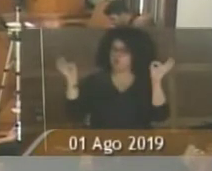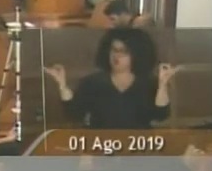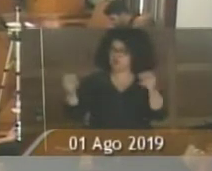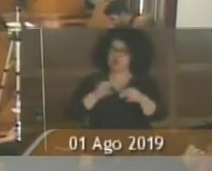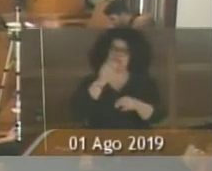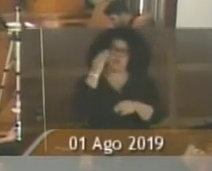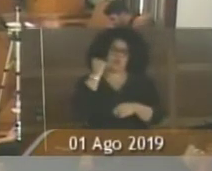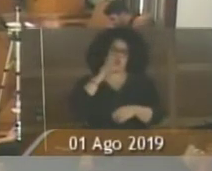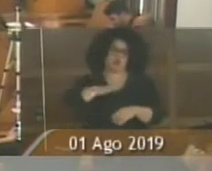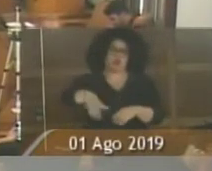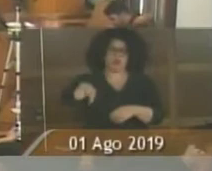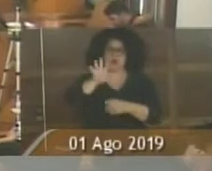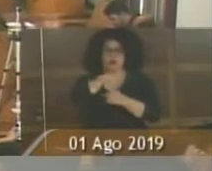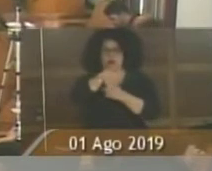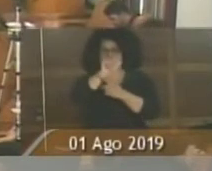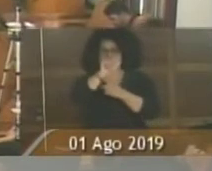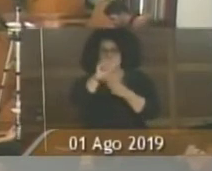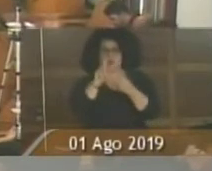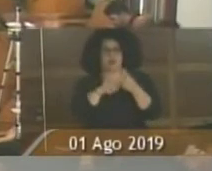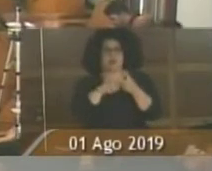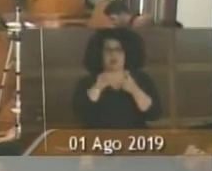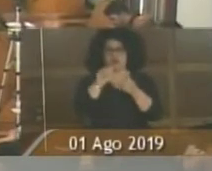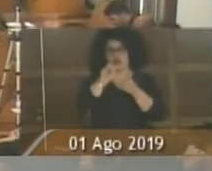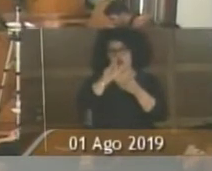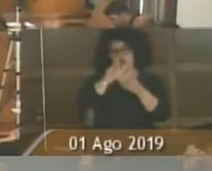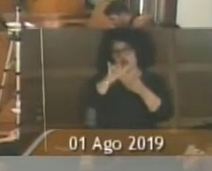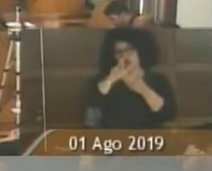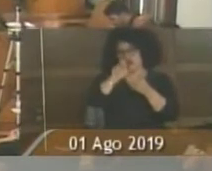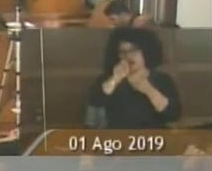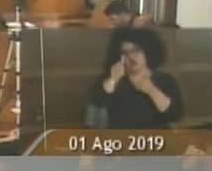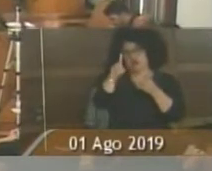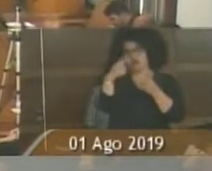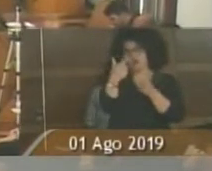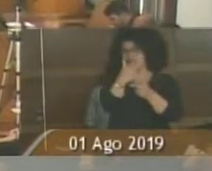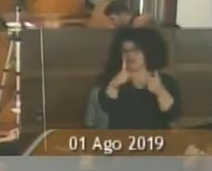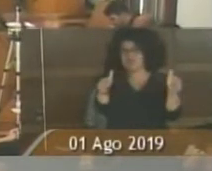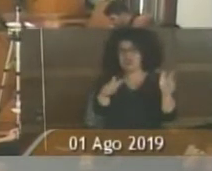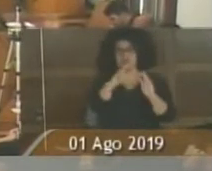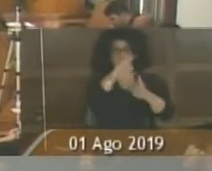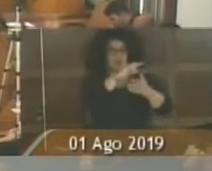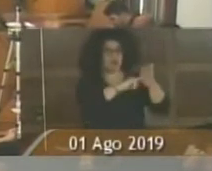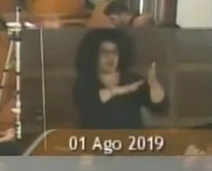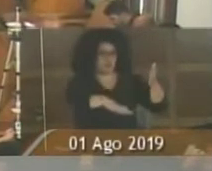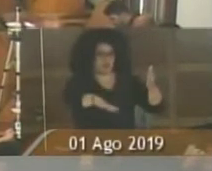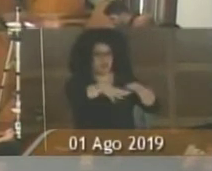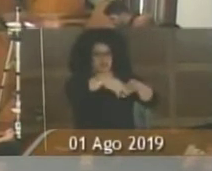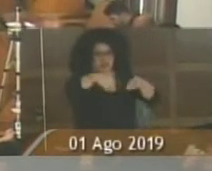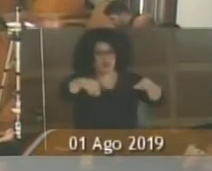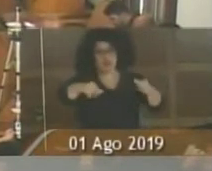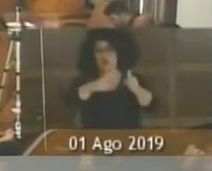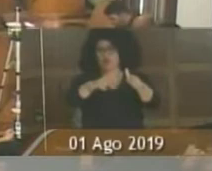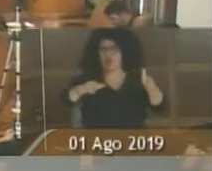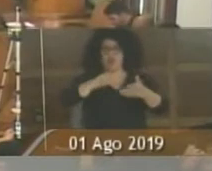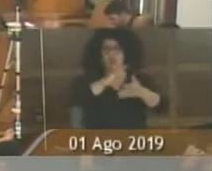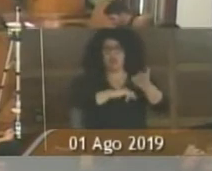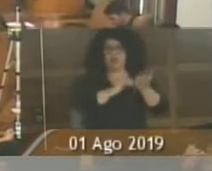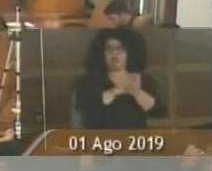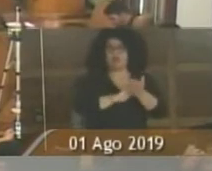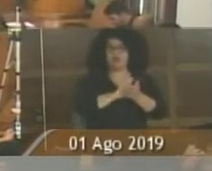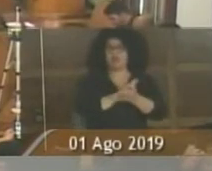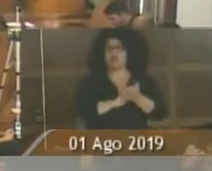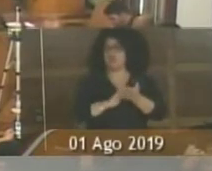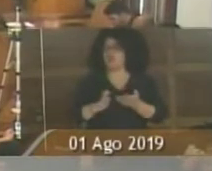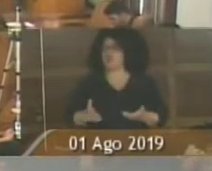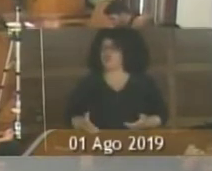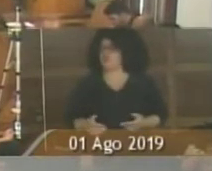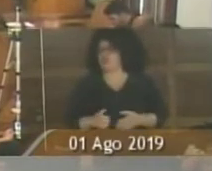Bracuí, o Ariró, tem umas áreas ali que não tem RGI, não tem nada. Então, quando querem fazer alguma coisa, o Bambu foi lá,